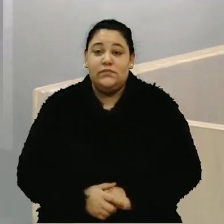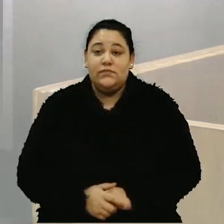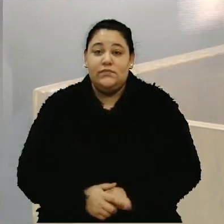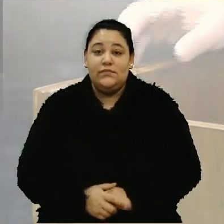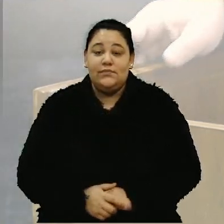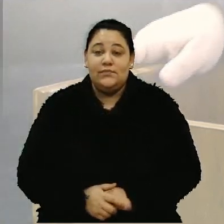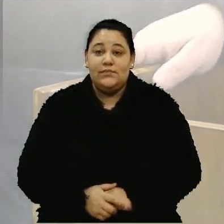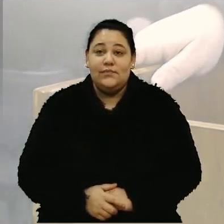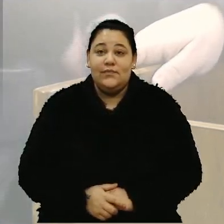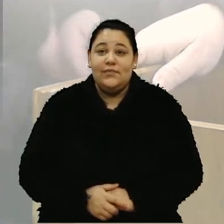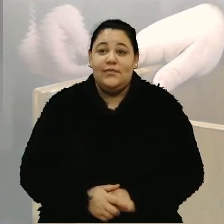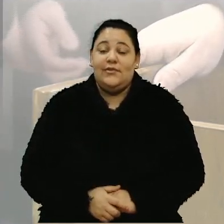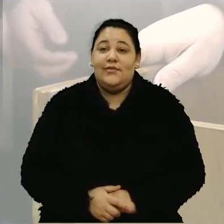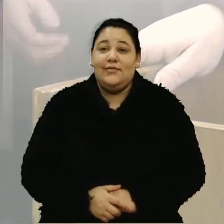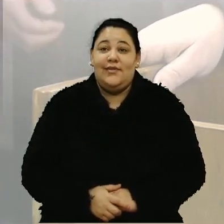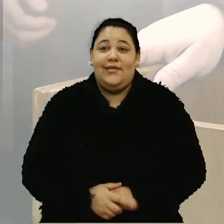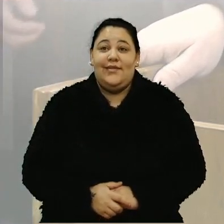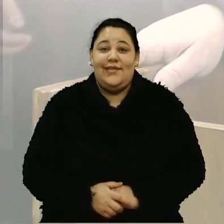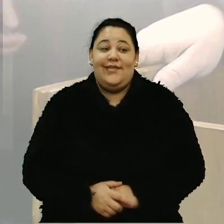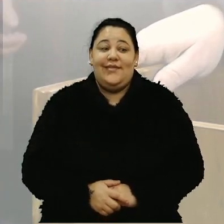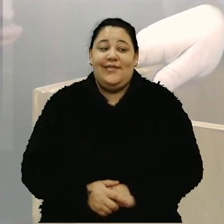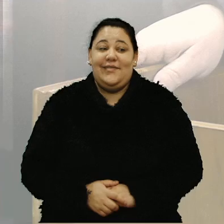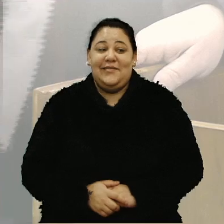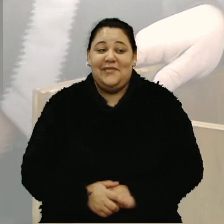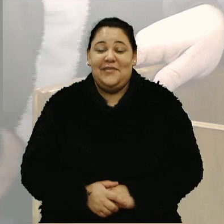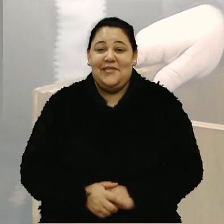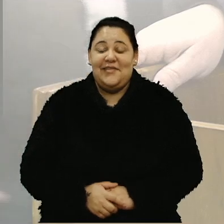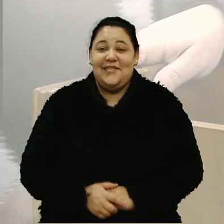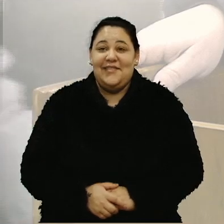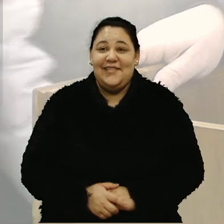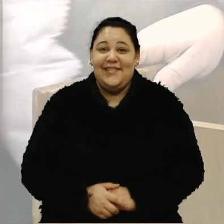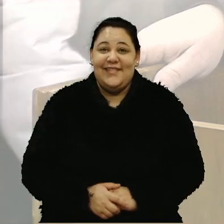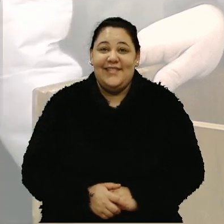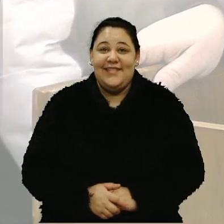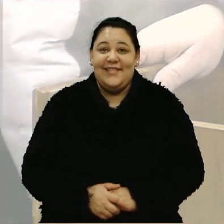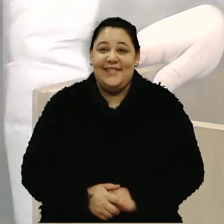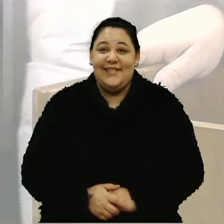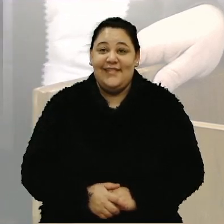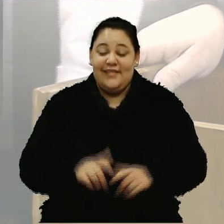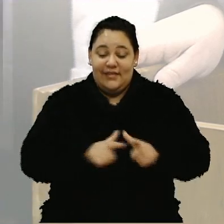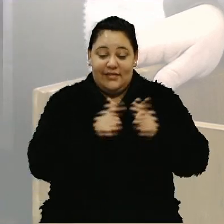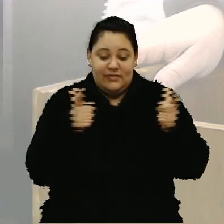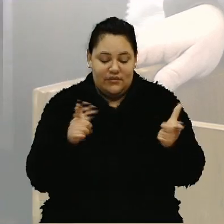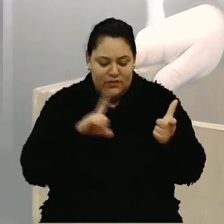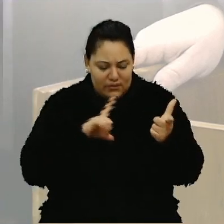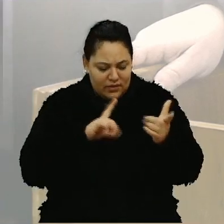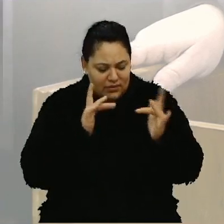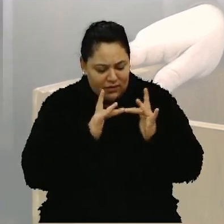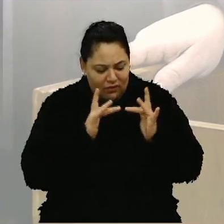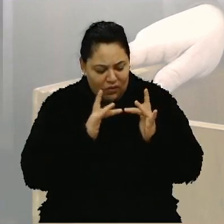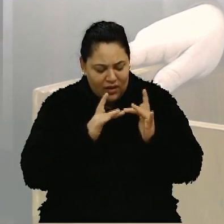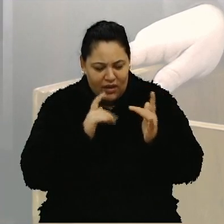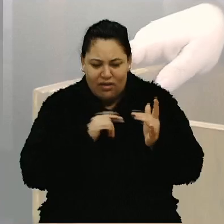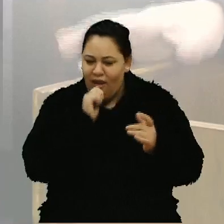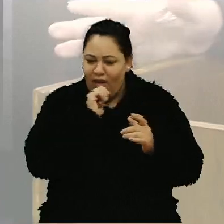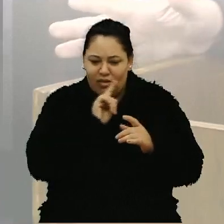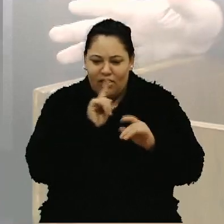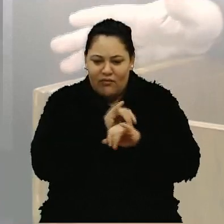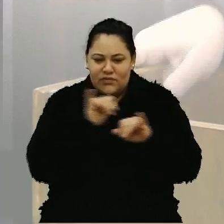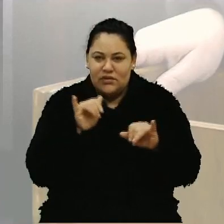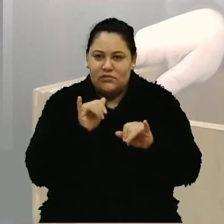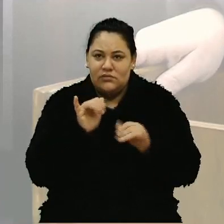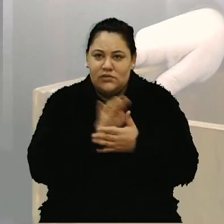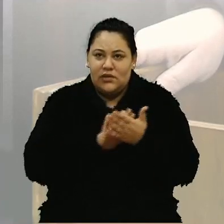A reportagem do Jornal Pioneiro diz... Tentei contato e até agora não se manifestou. A